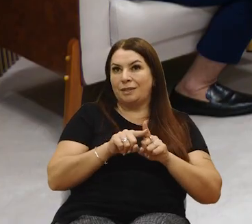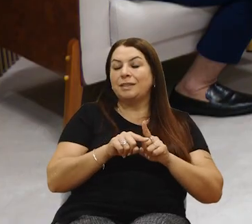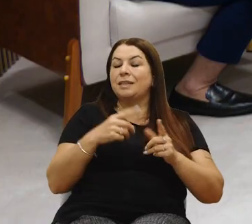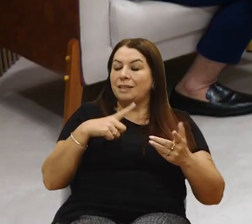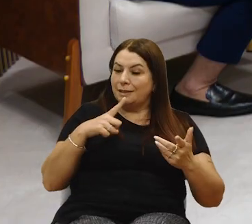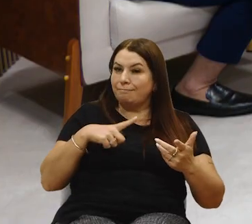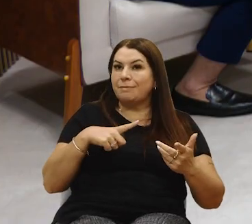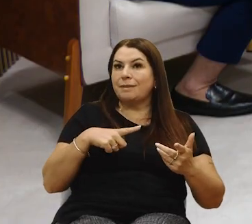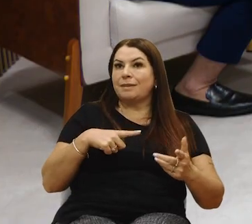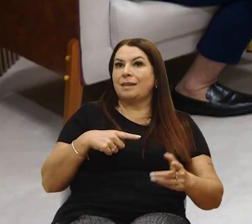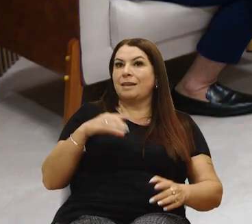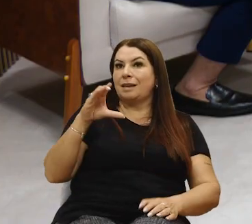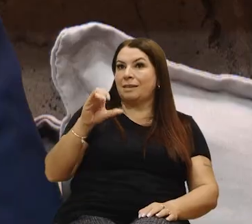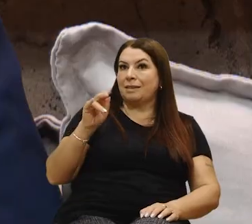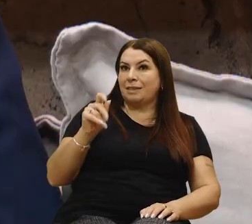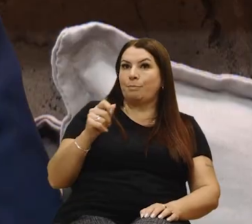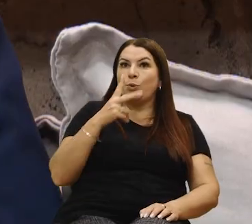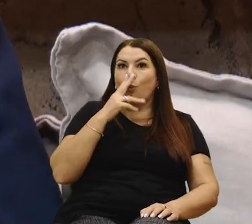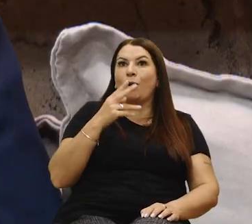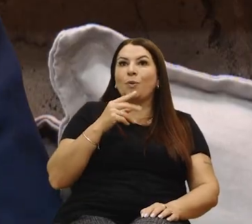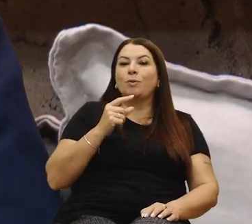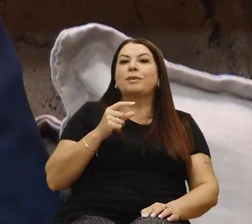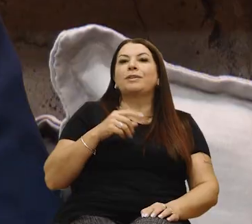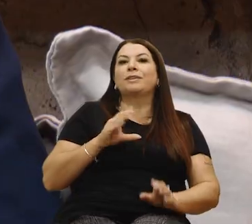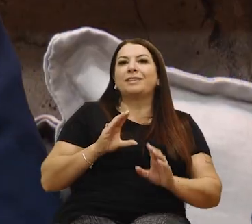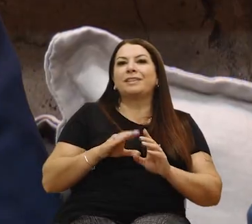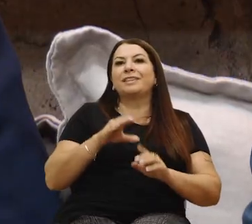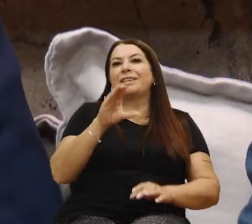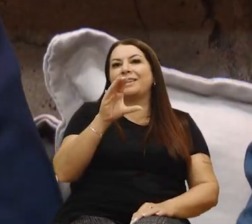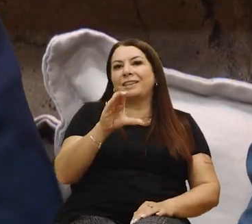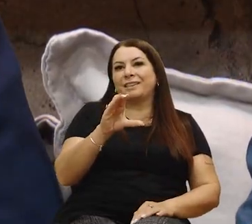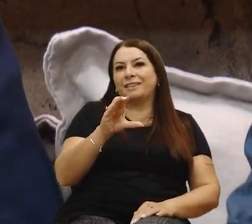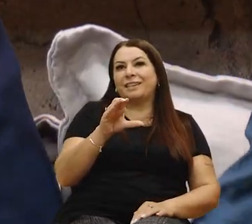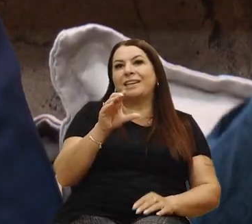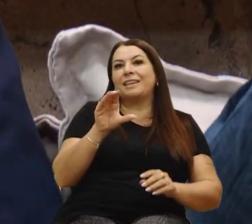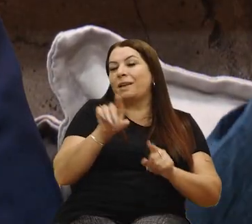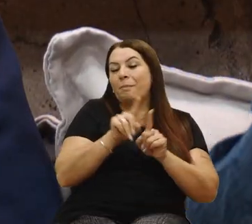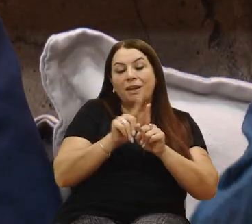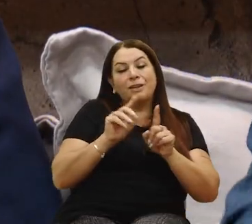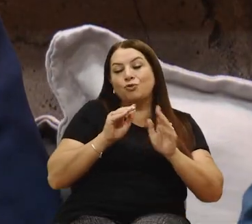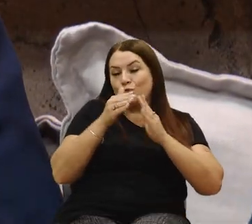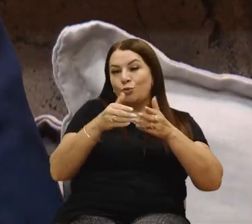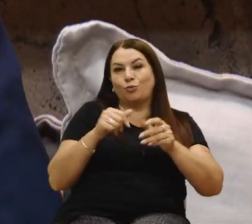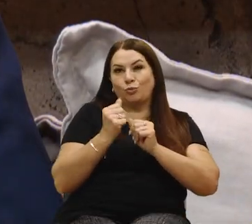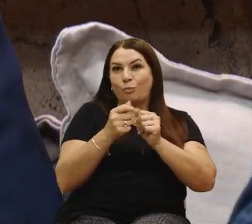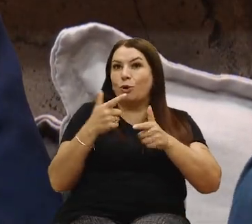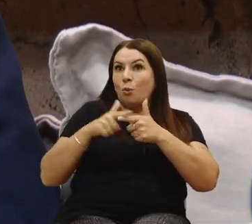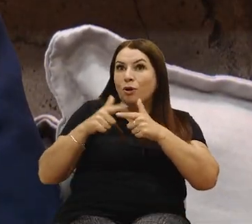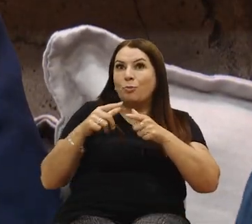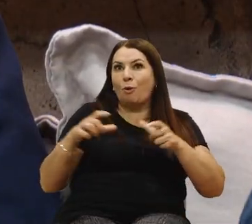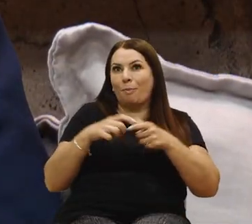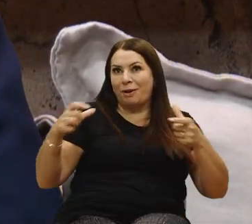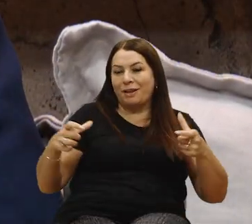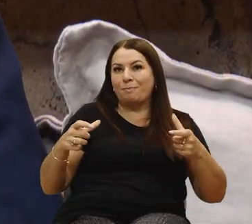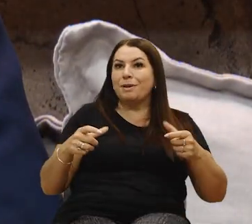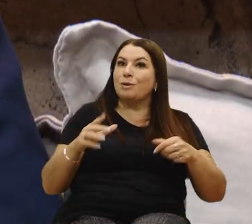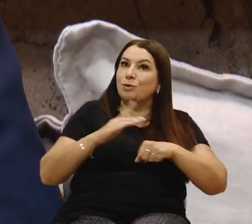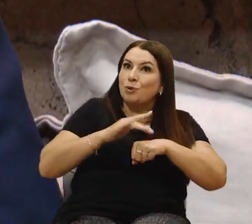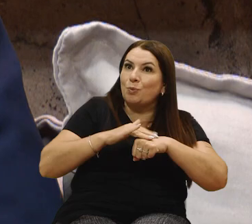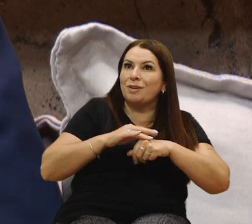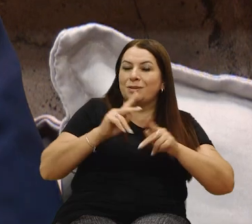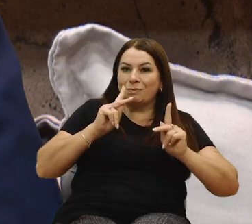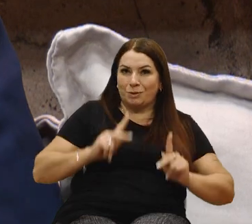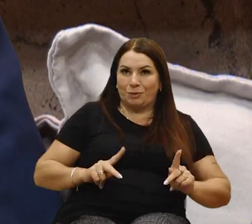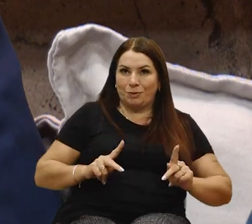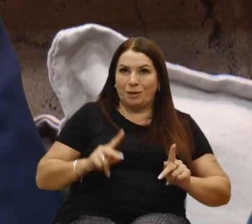virou CIPA, assédio também, a Comissão Interna de Prevenção de Acidentes e Assédio, porque esse é o grande problema. É isso que adoece as